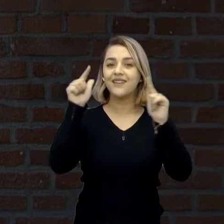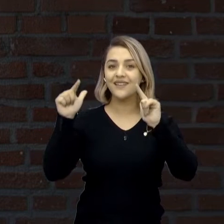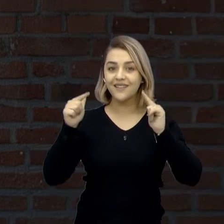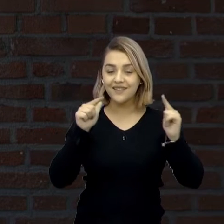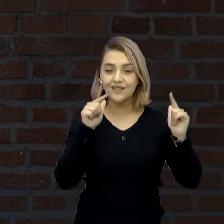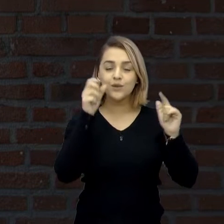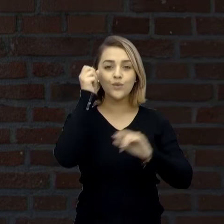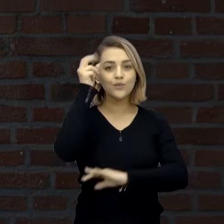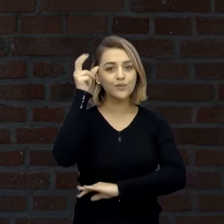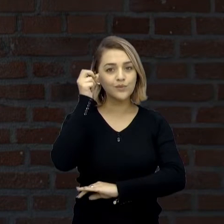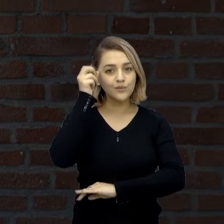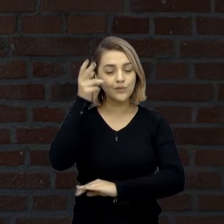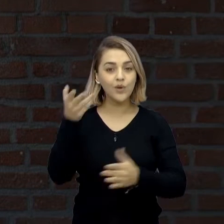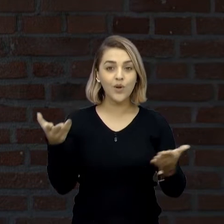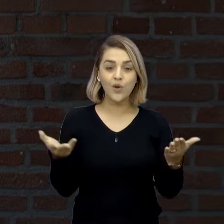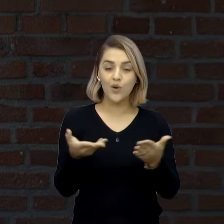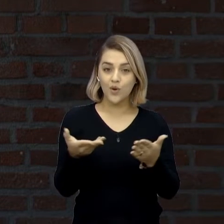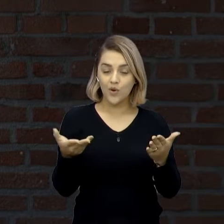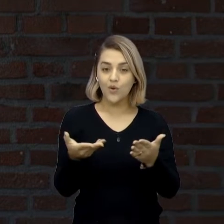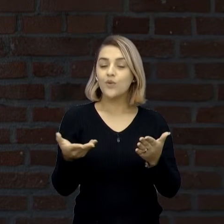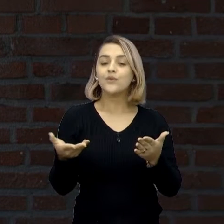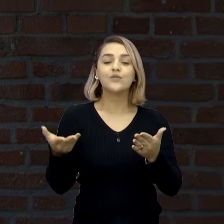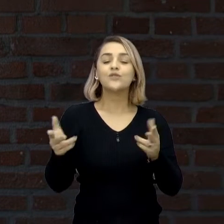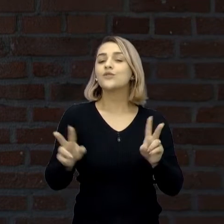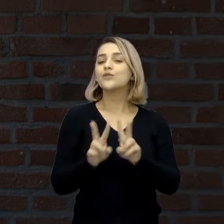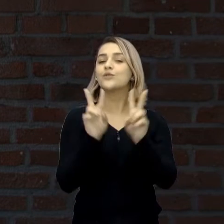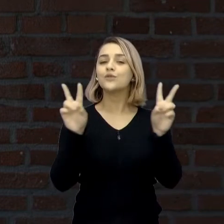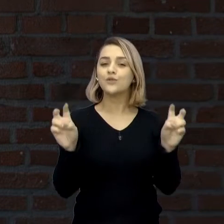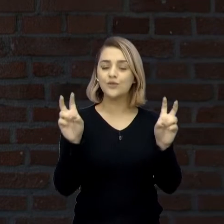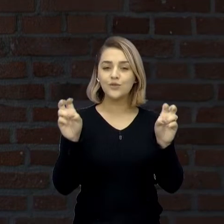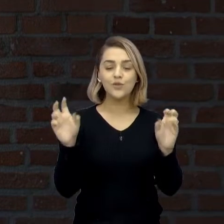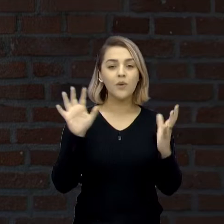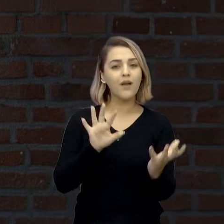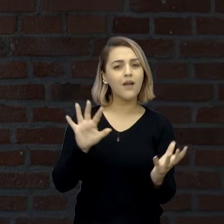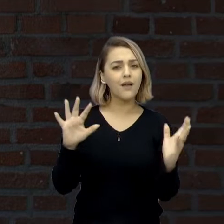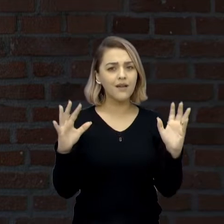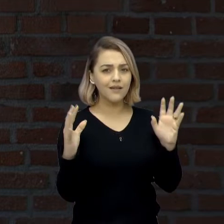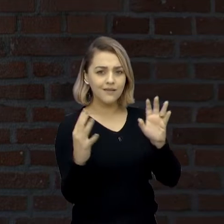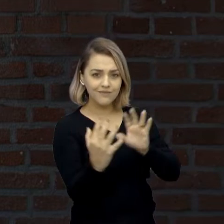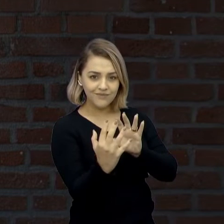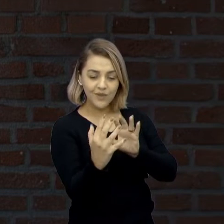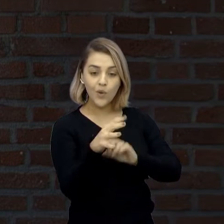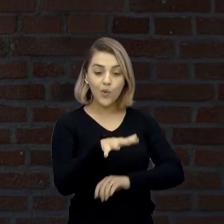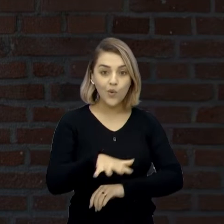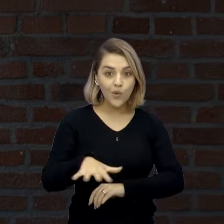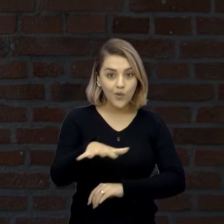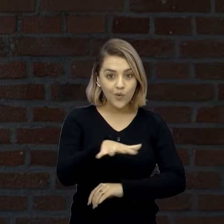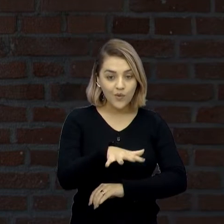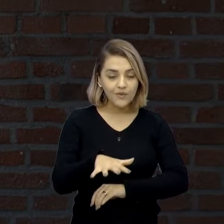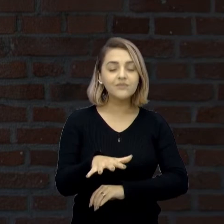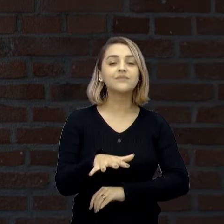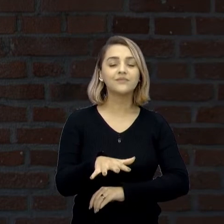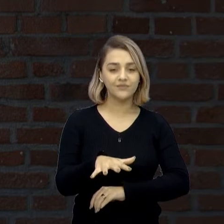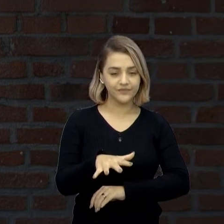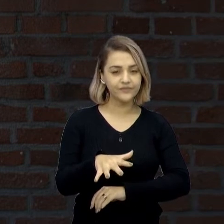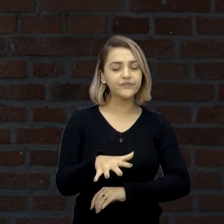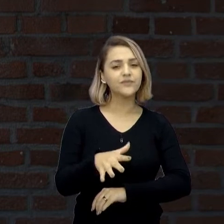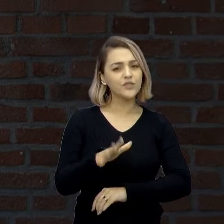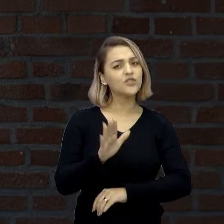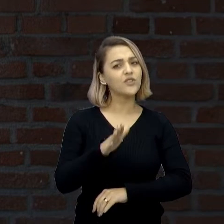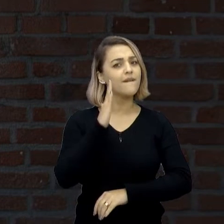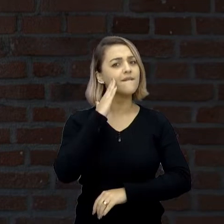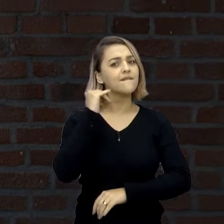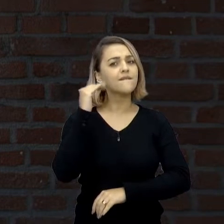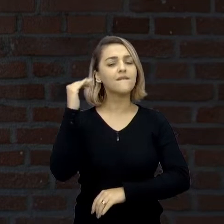cultura. No programa de hoje, vamos falar um pouquinho sobre as transformações de um dos espaços de vivência mais populares